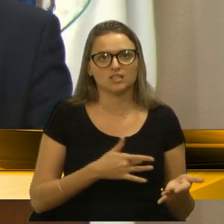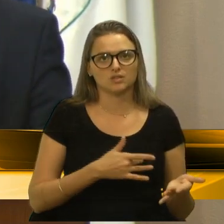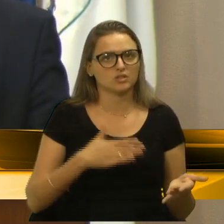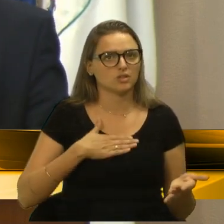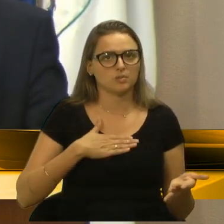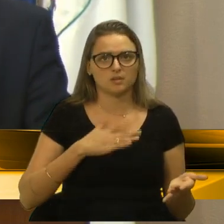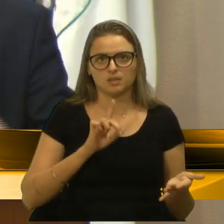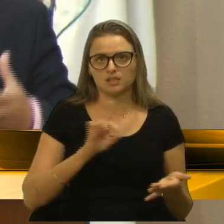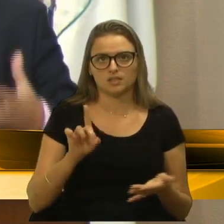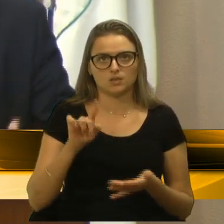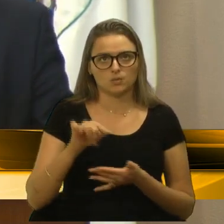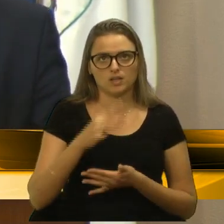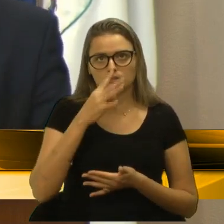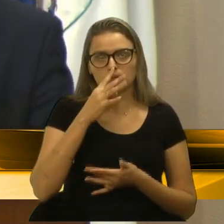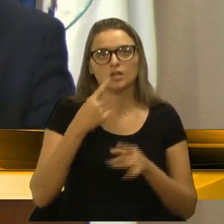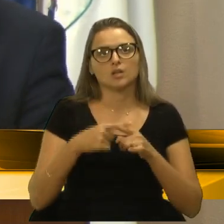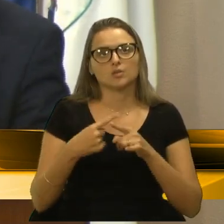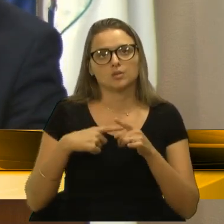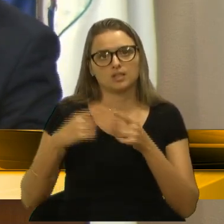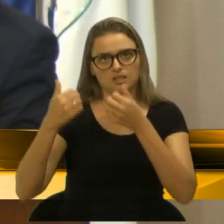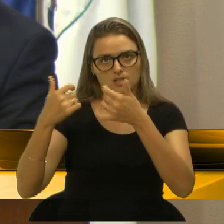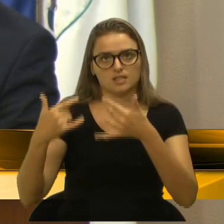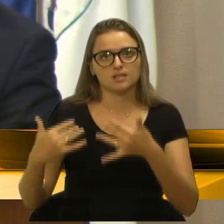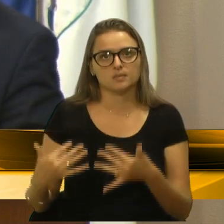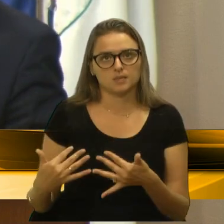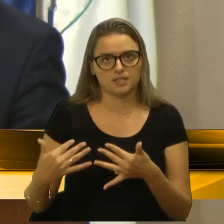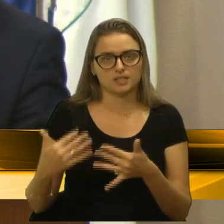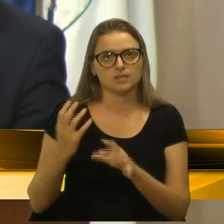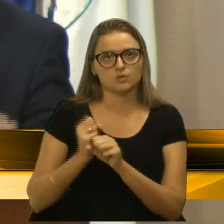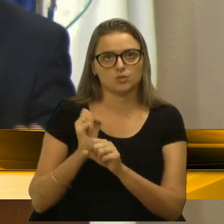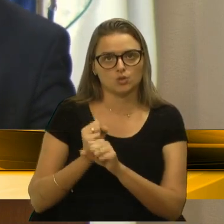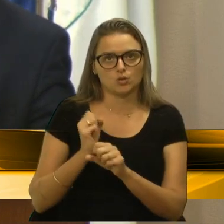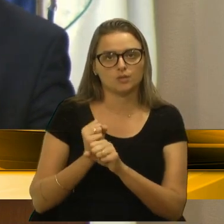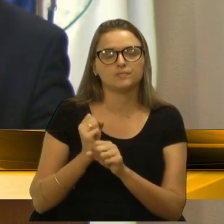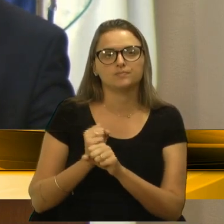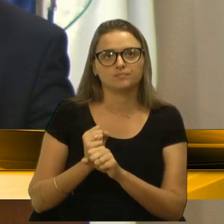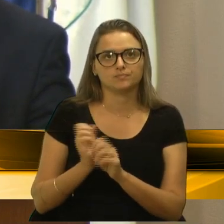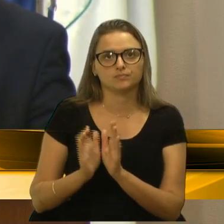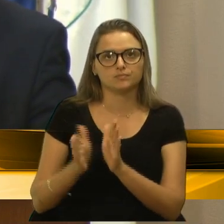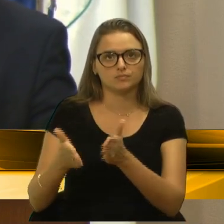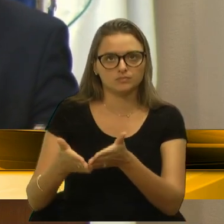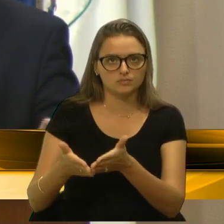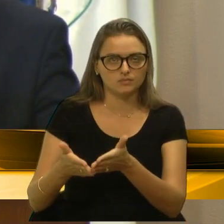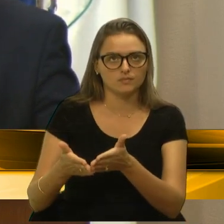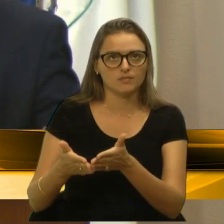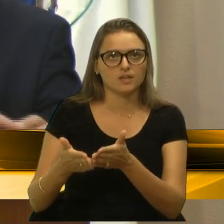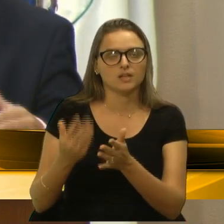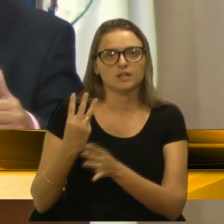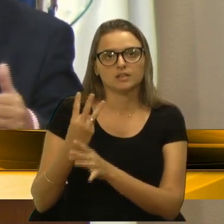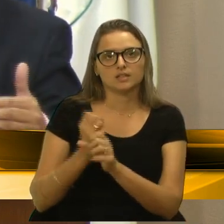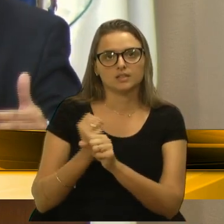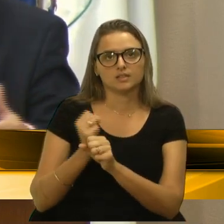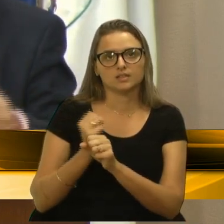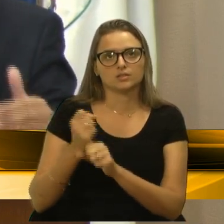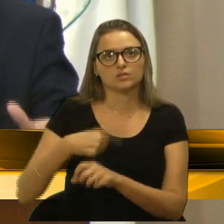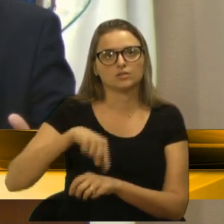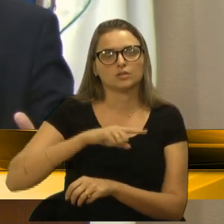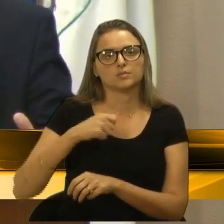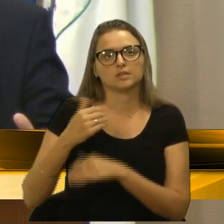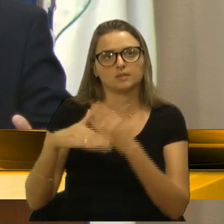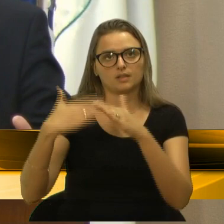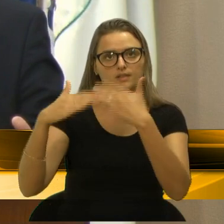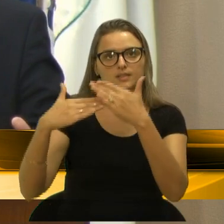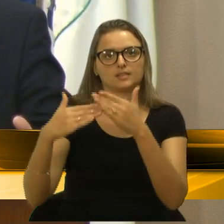são surpreendentes, porque sempre há prestação de contas aqui nas comissões durante 3 anos, então a gente precisa avançar e